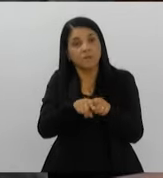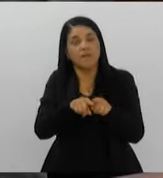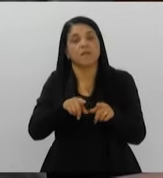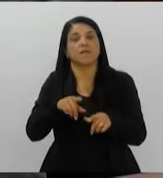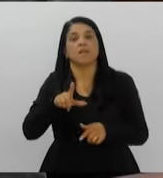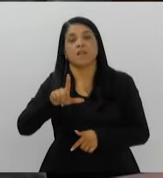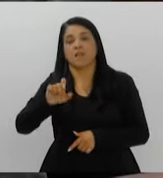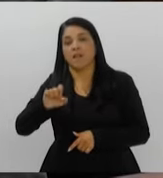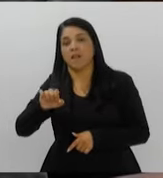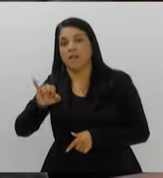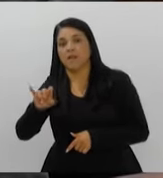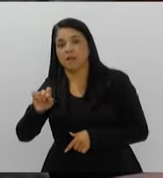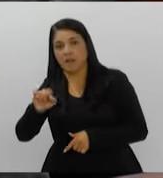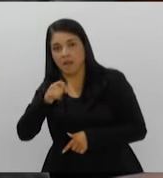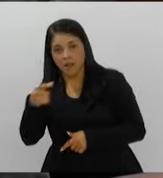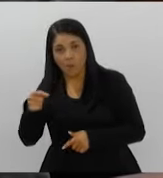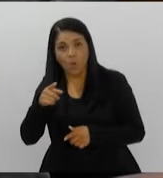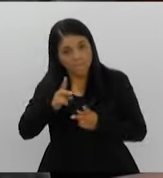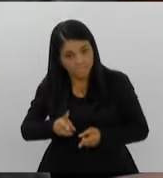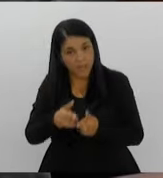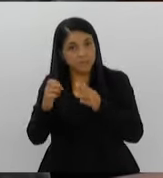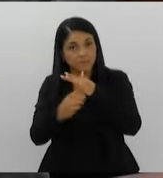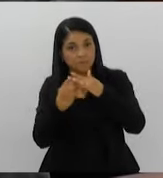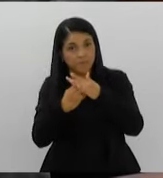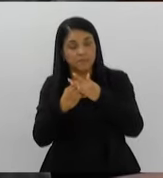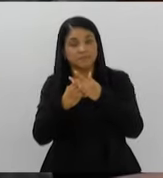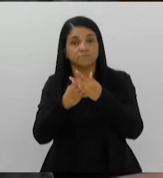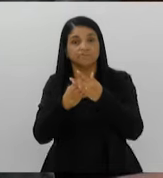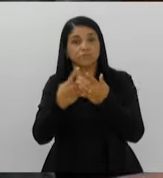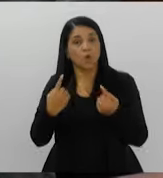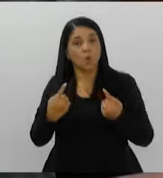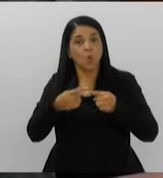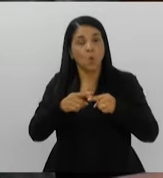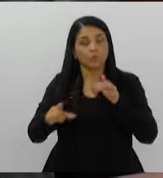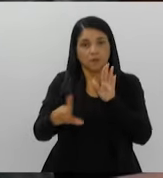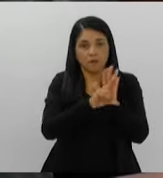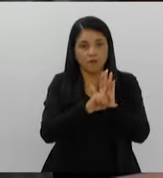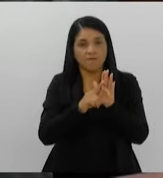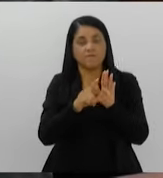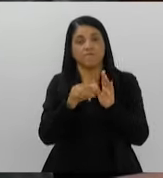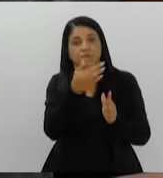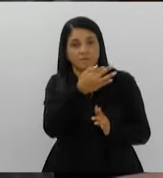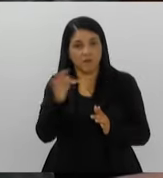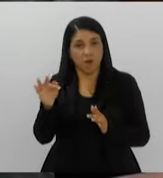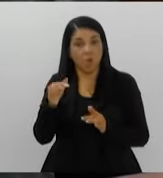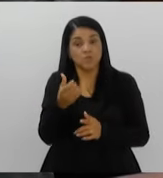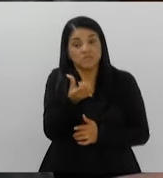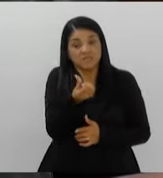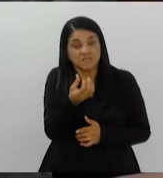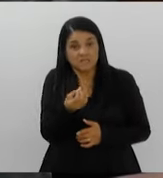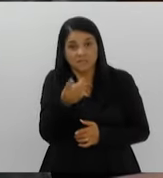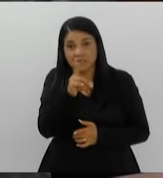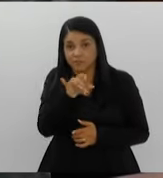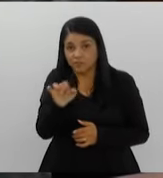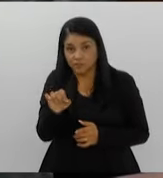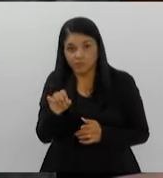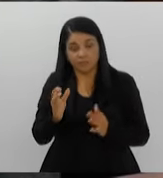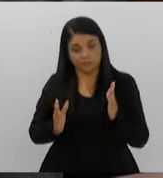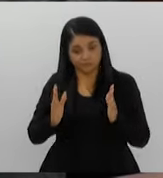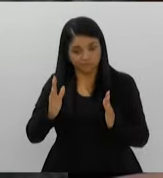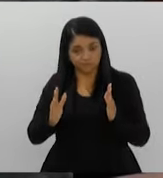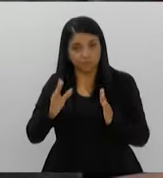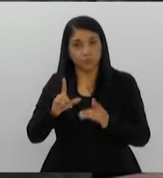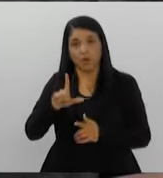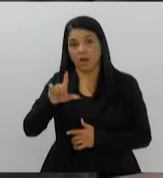leilões. Infringindo uma legislação federal que impõe o prazo de no mínimo 60 dias para a realização do